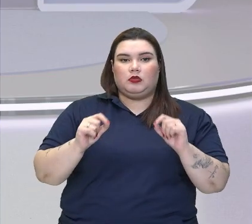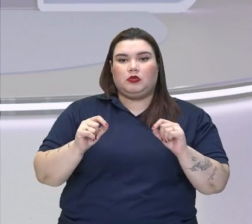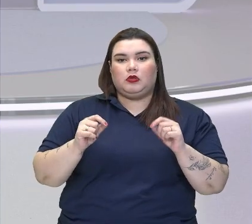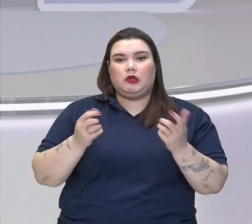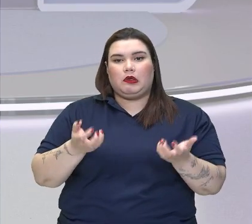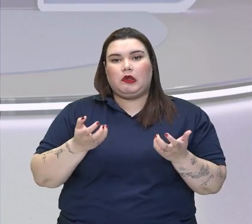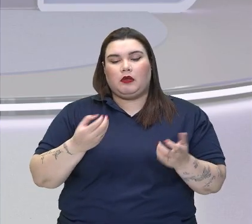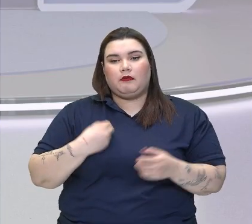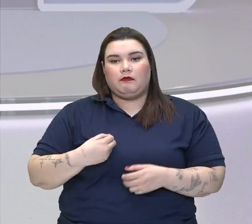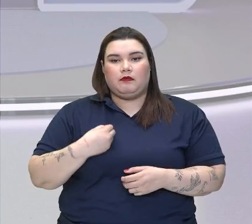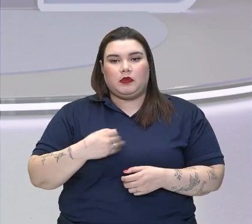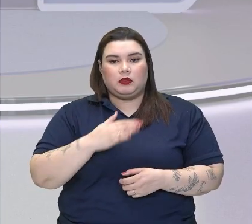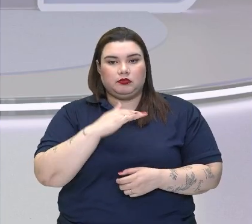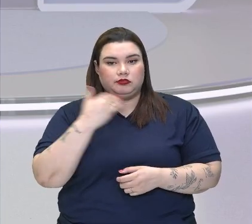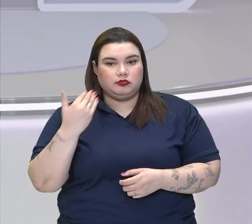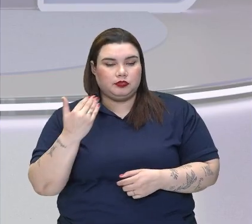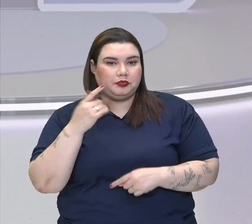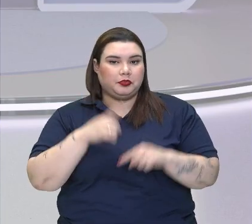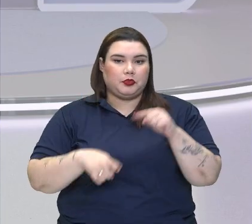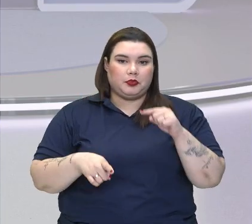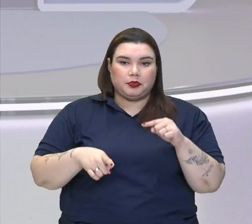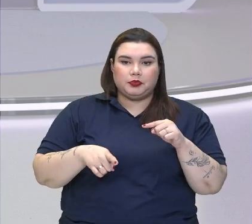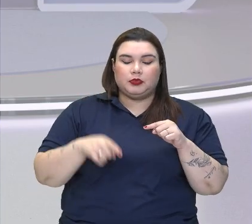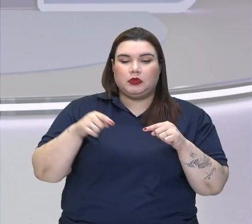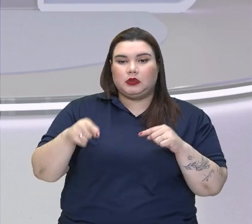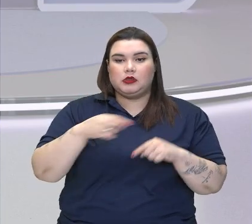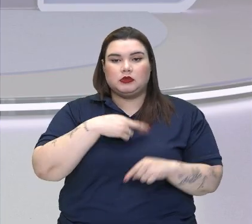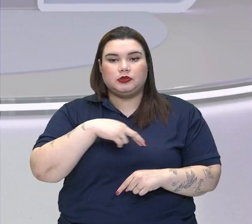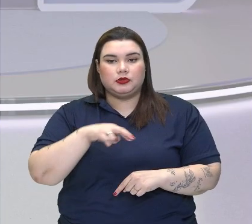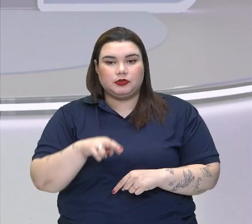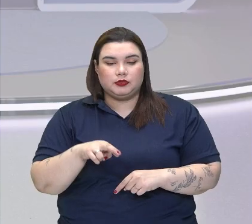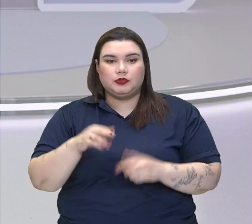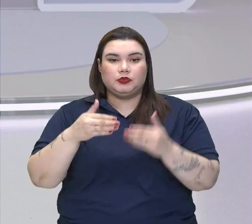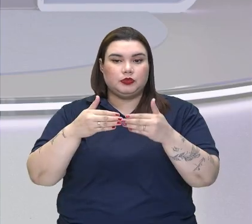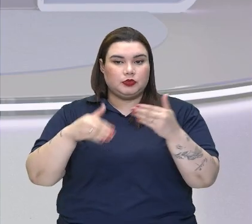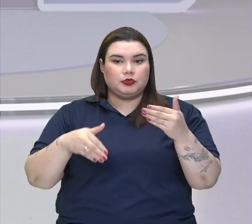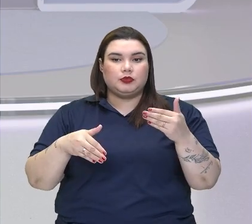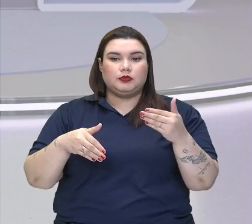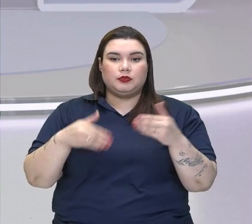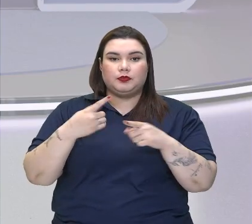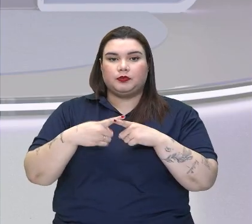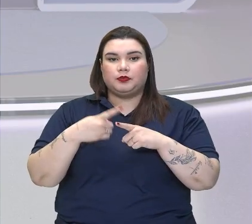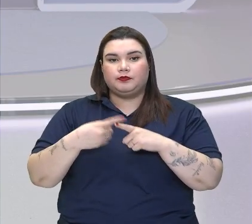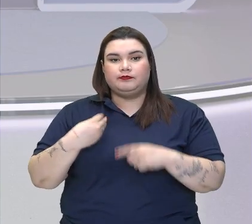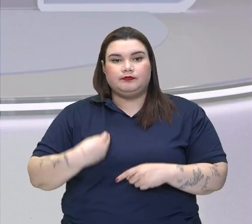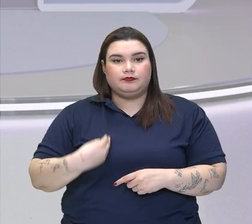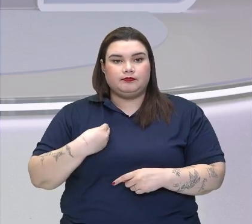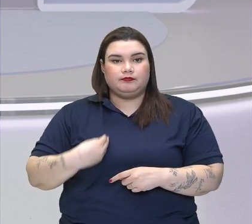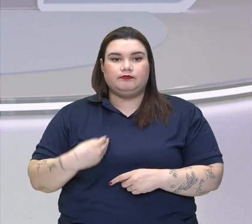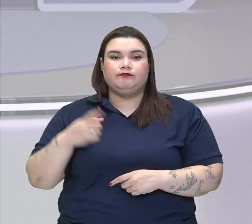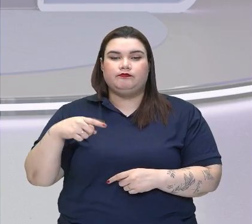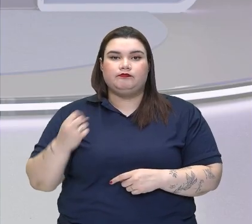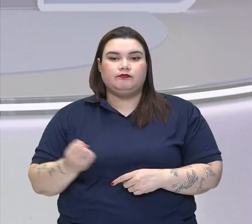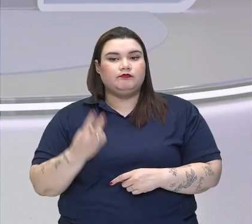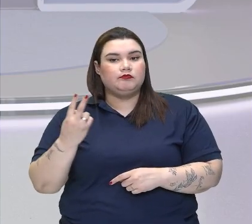ceifar a vida das pessoas. O cristianismo é contra, porque a vida ela é um